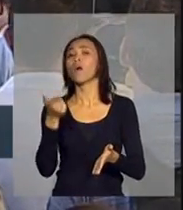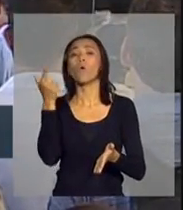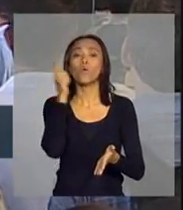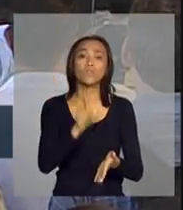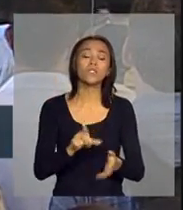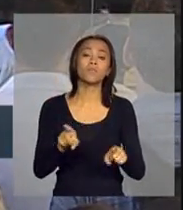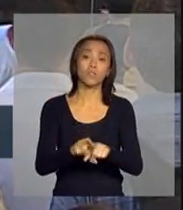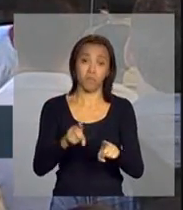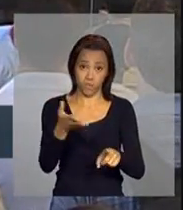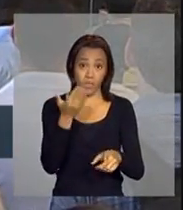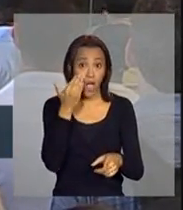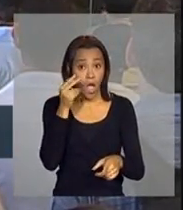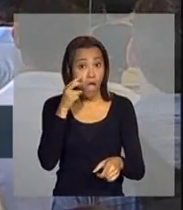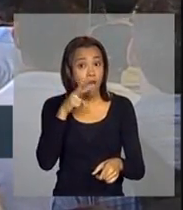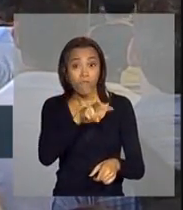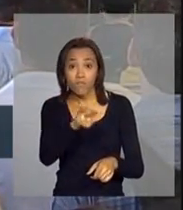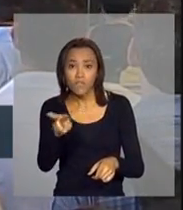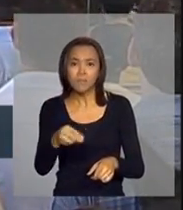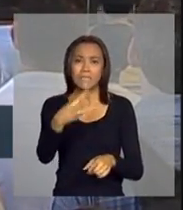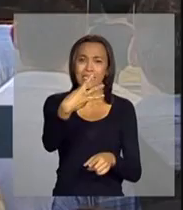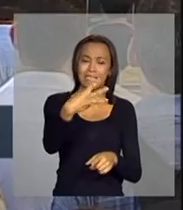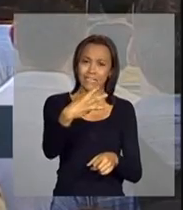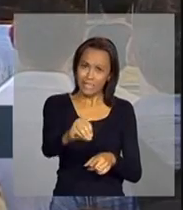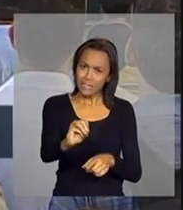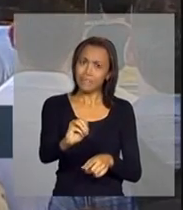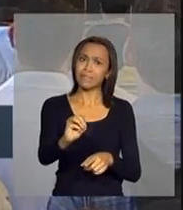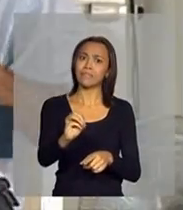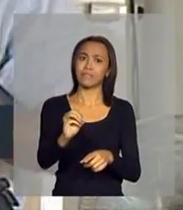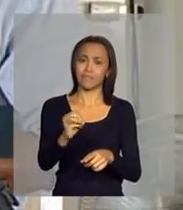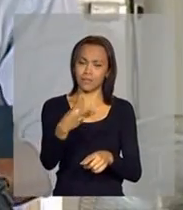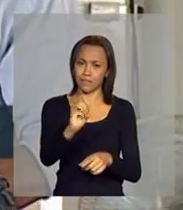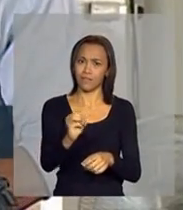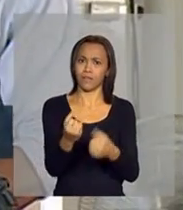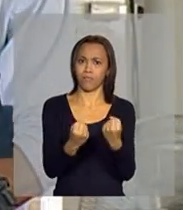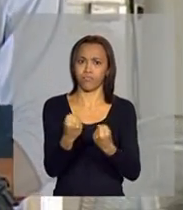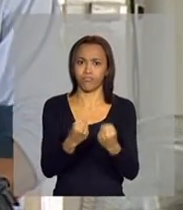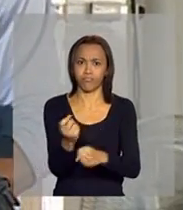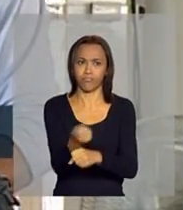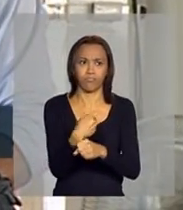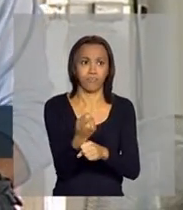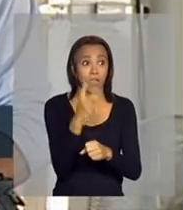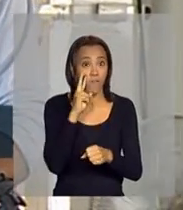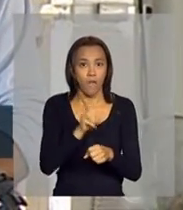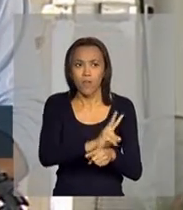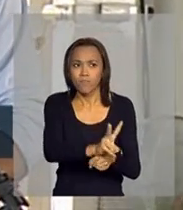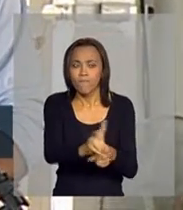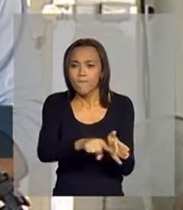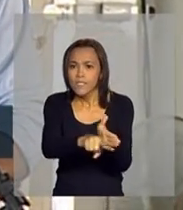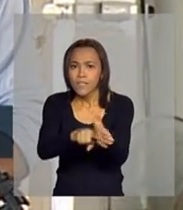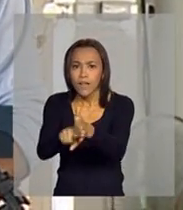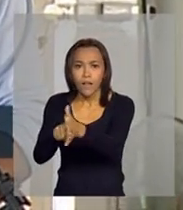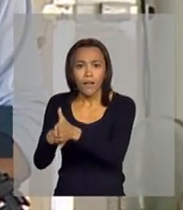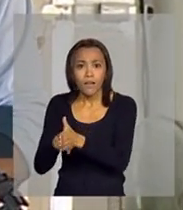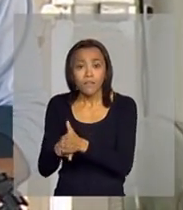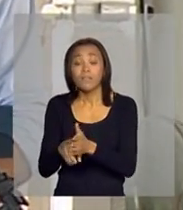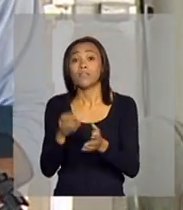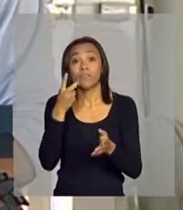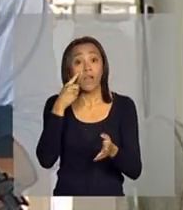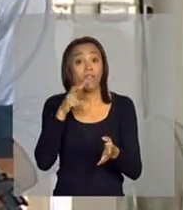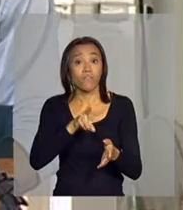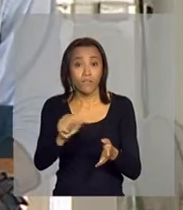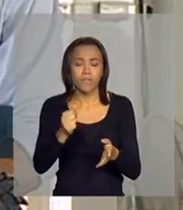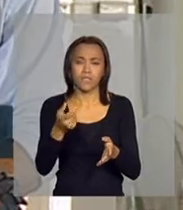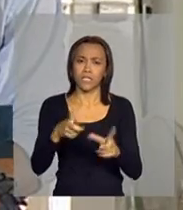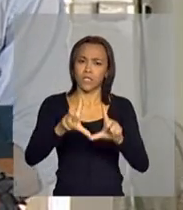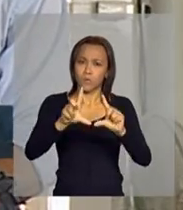exposição, 30 patrulhas rodoviárias rurais, as patrulhas do campo, que vão ajudar na readequação